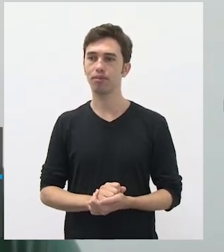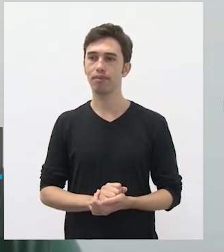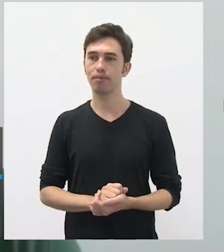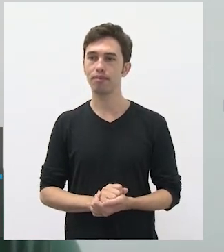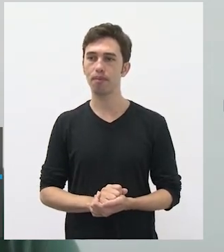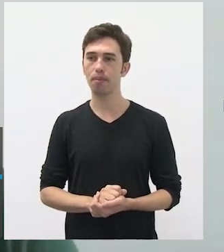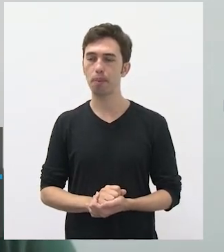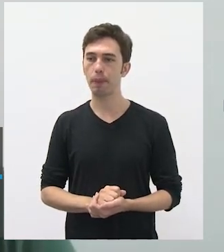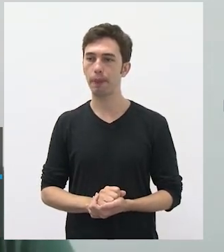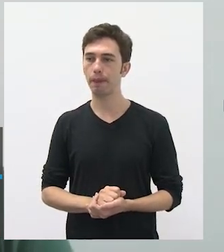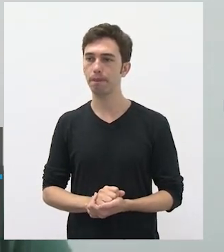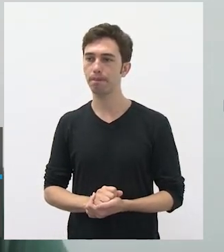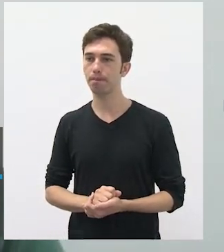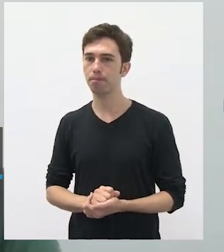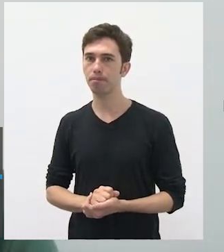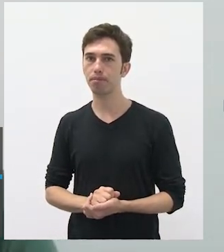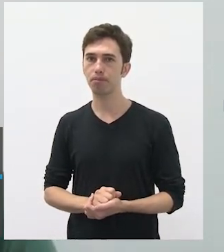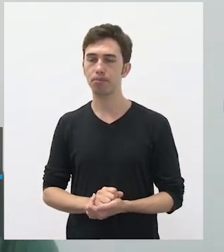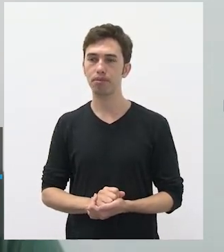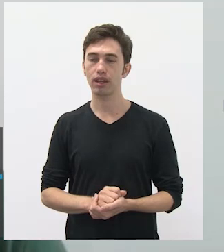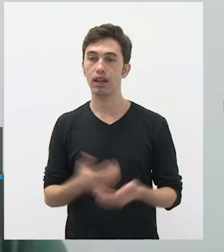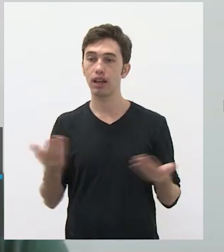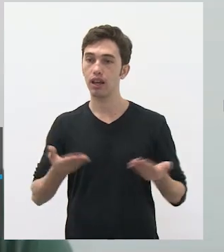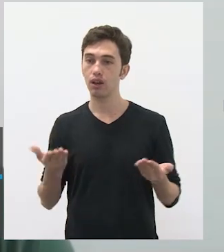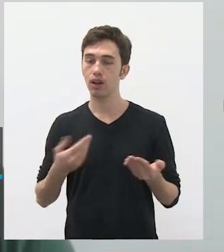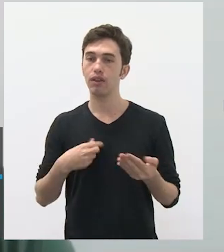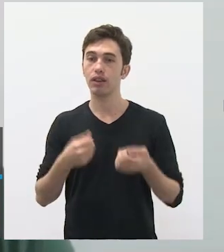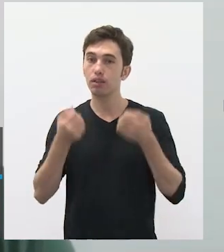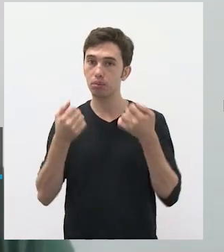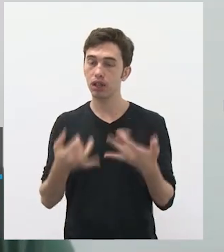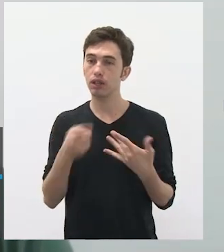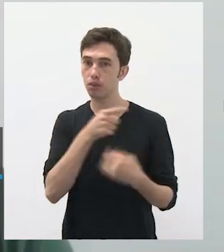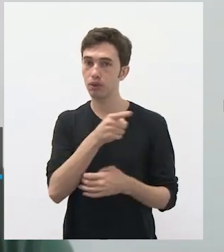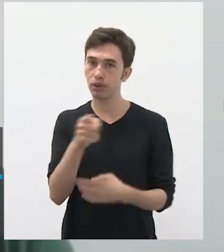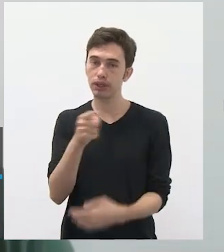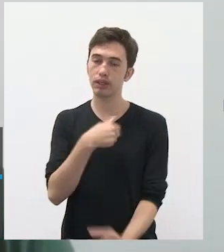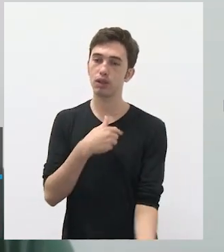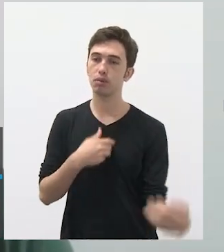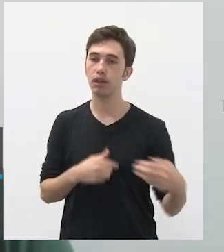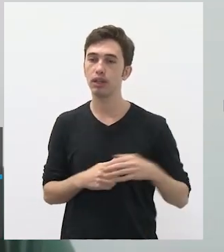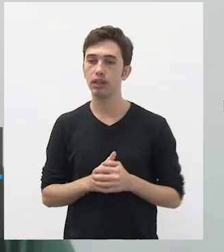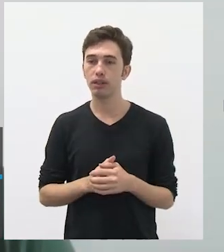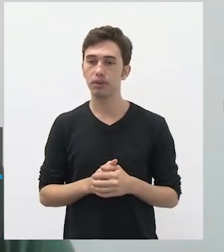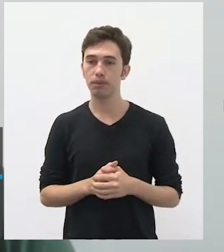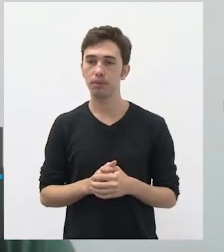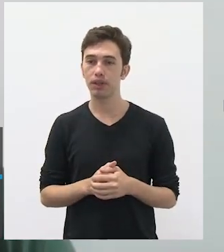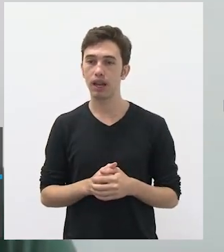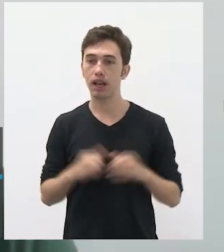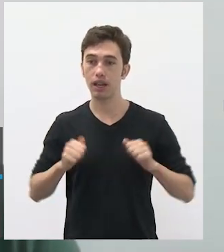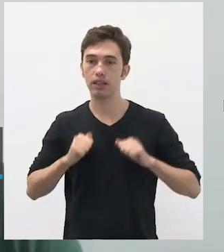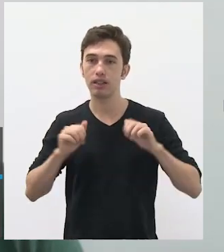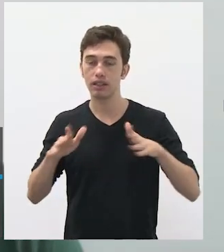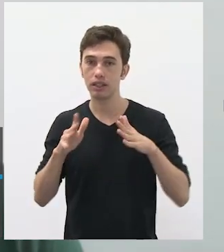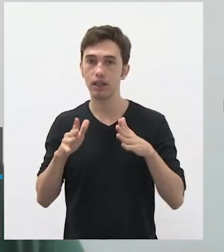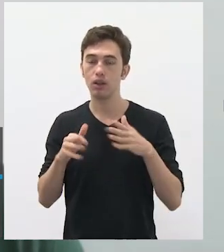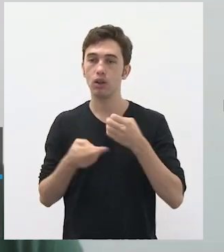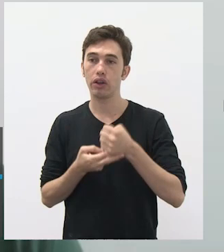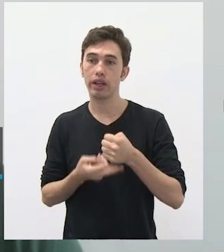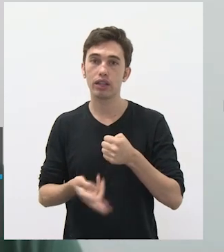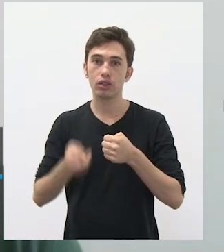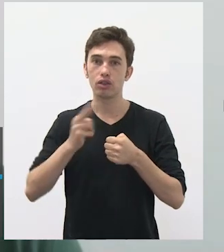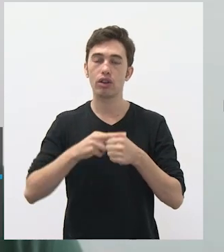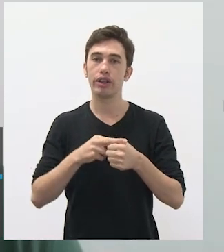pouco mais aí sobre essa ação restaurativa, que também é uma atuação bastante marcante.